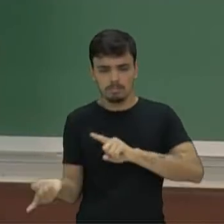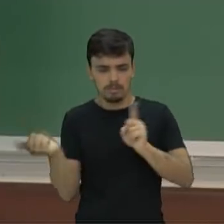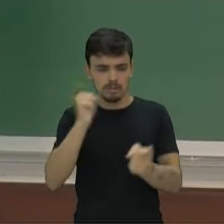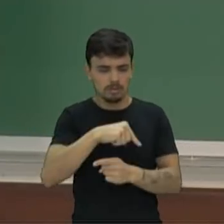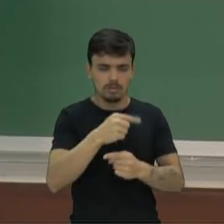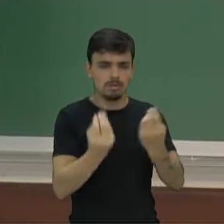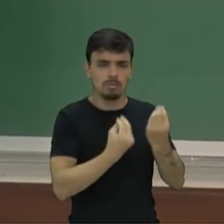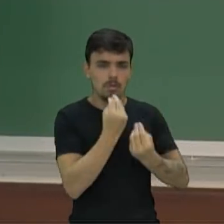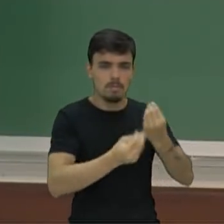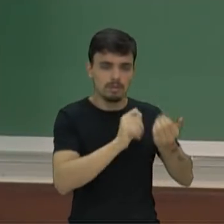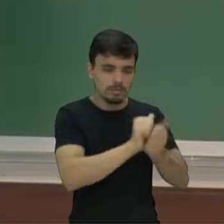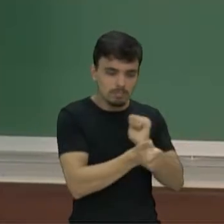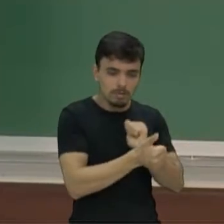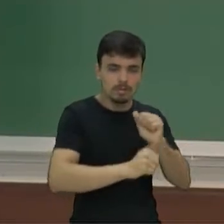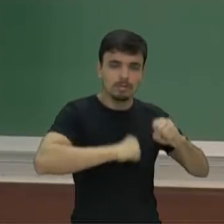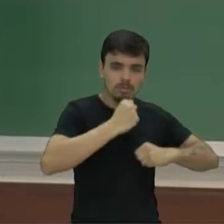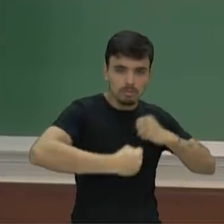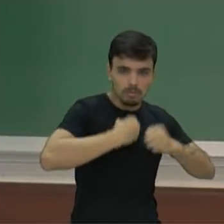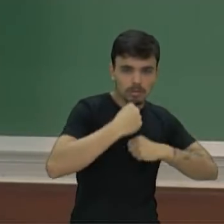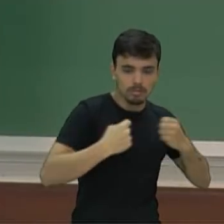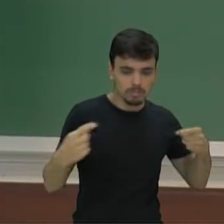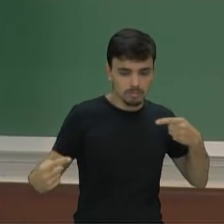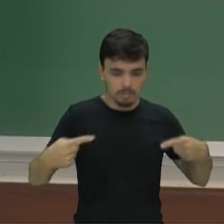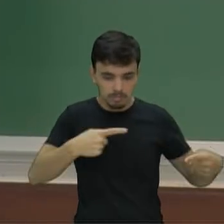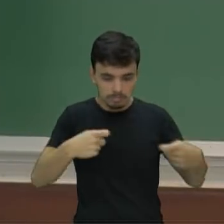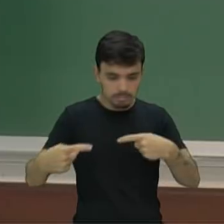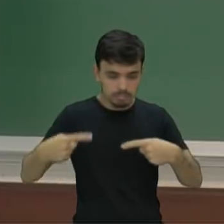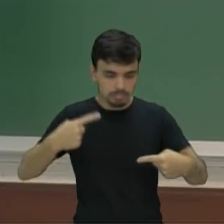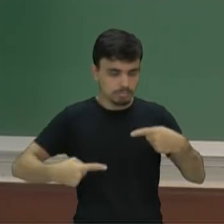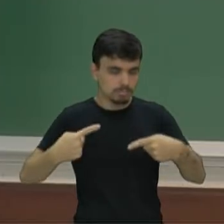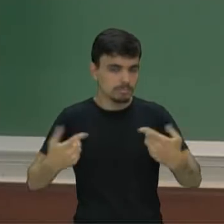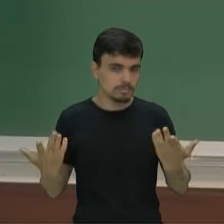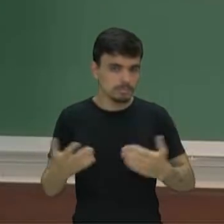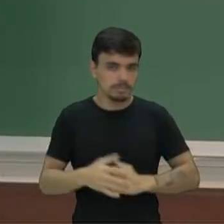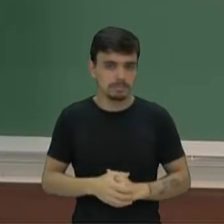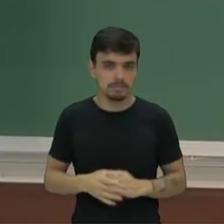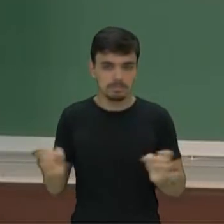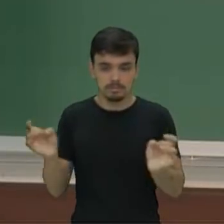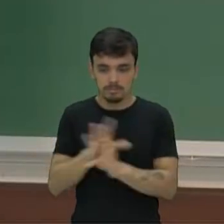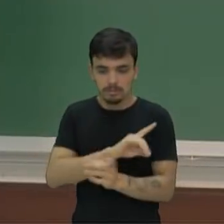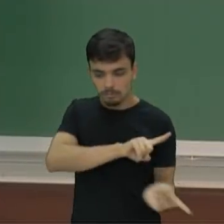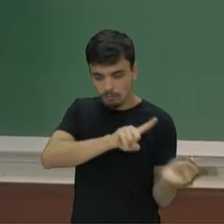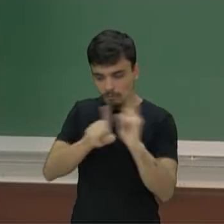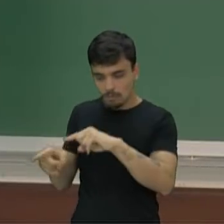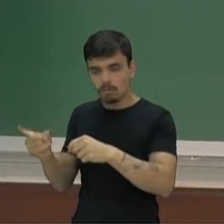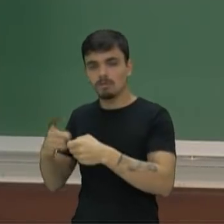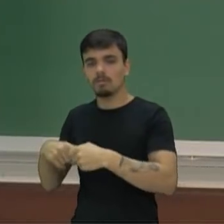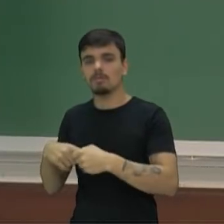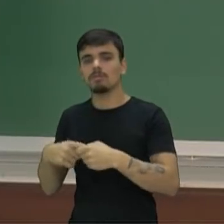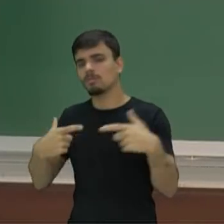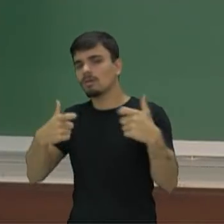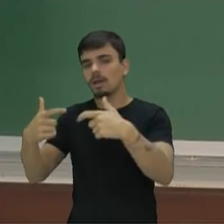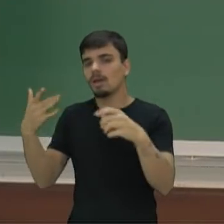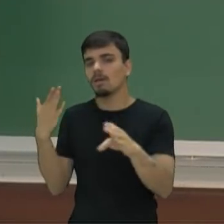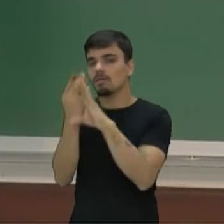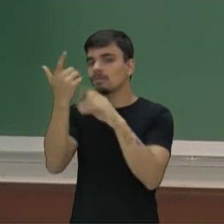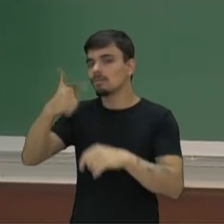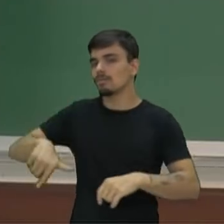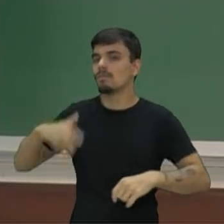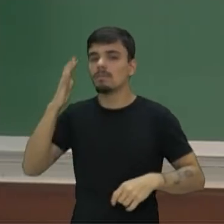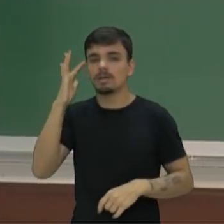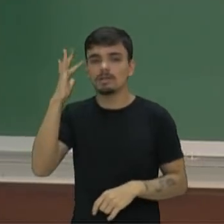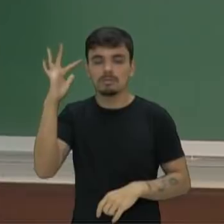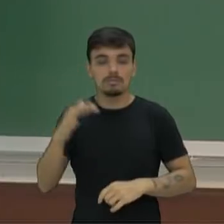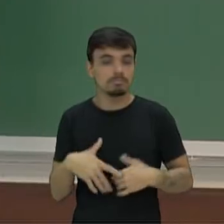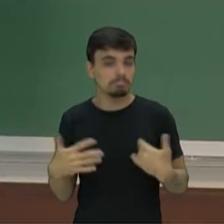modalidade ali de corrida, né? E os caras competindo, depois termina ali as Olimpíadas, voltam para a guerra e os caras se encontram. Pense a